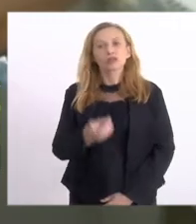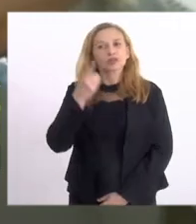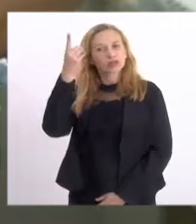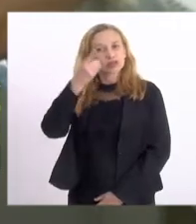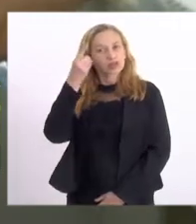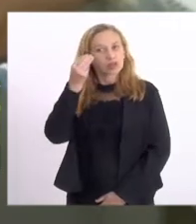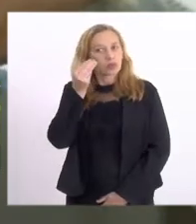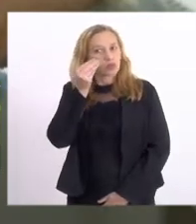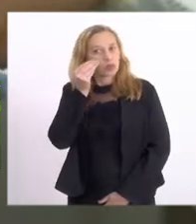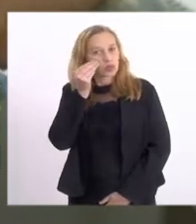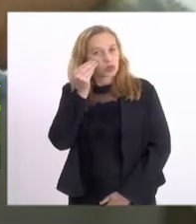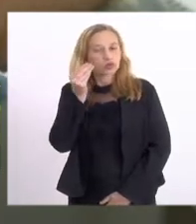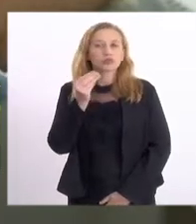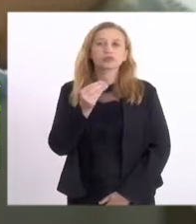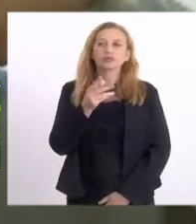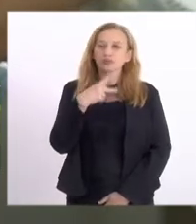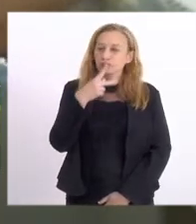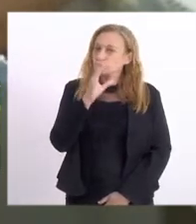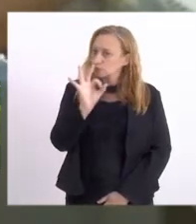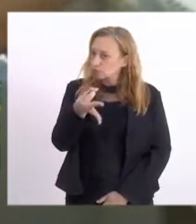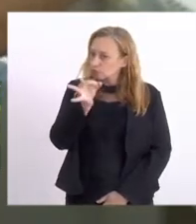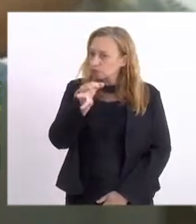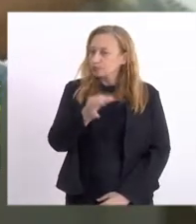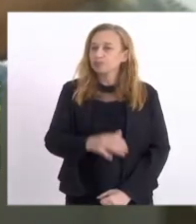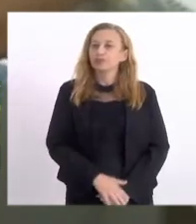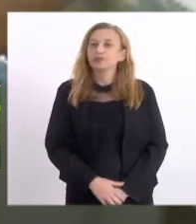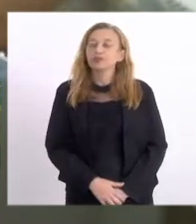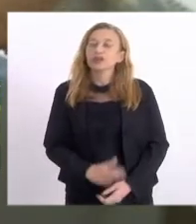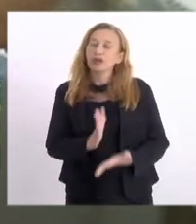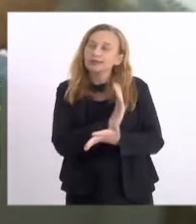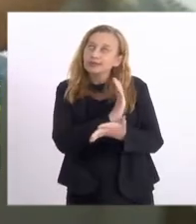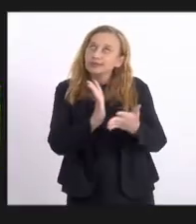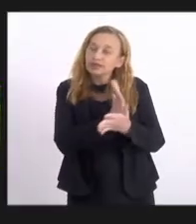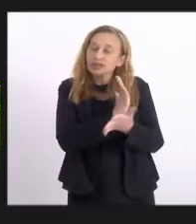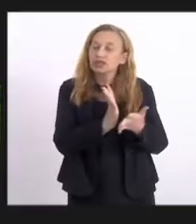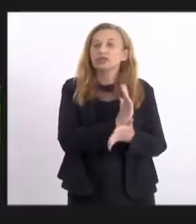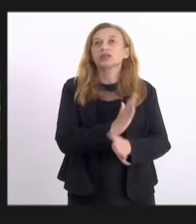Mônica Francisco tem razão, muitas vezes,